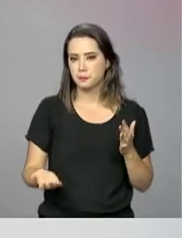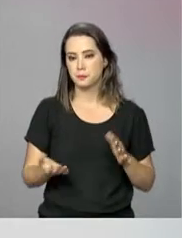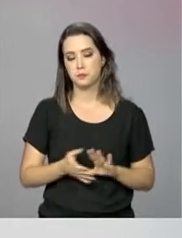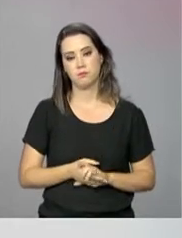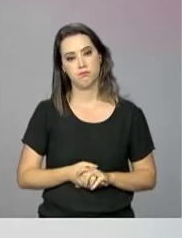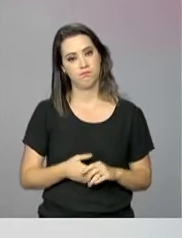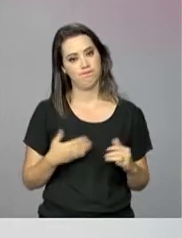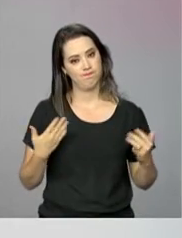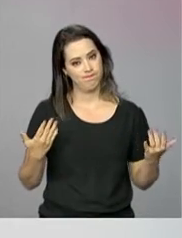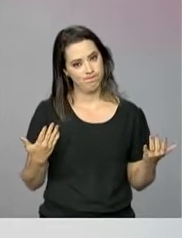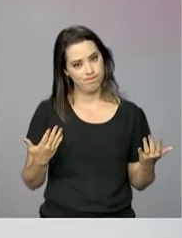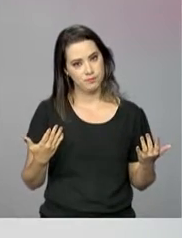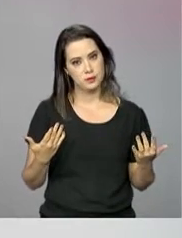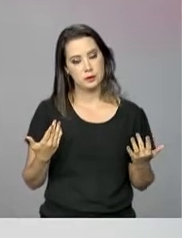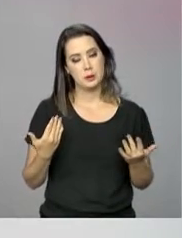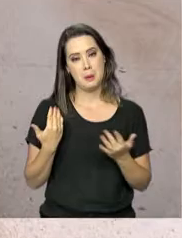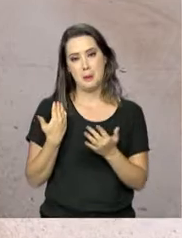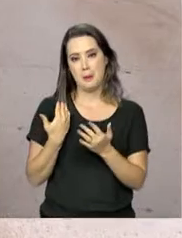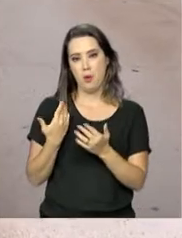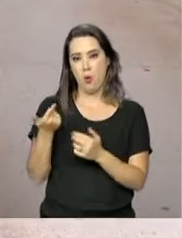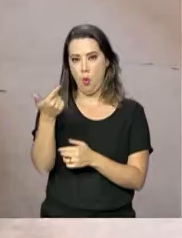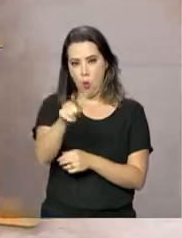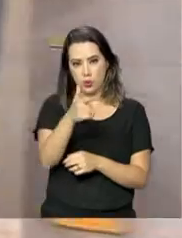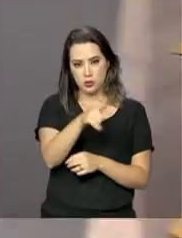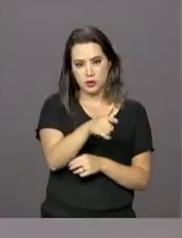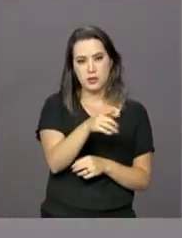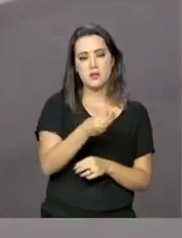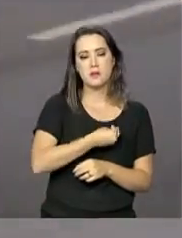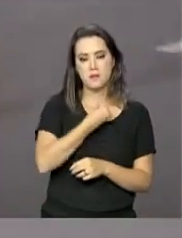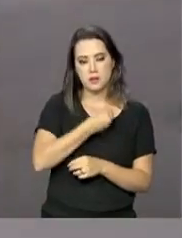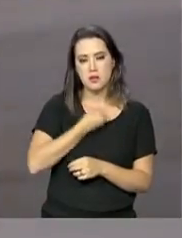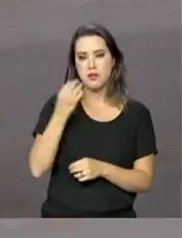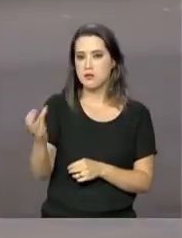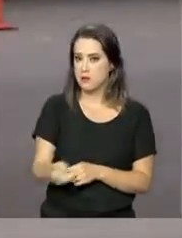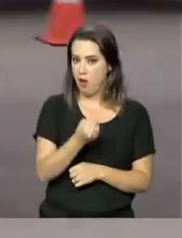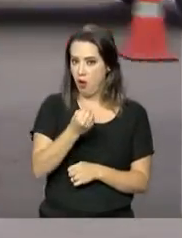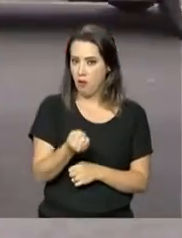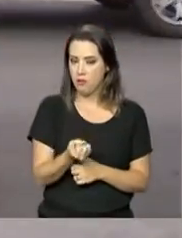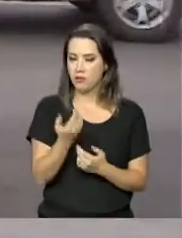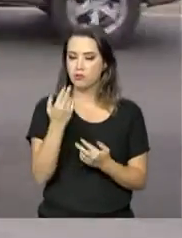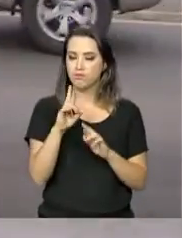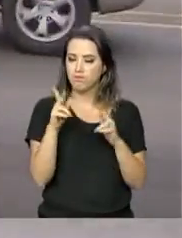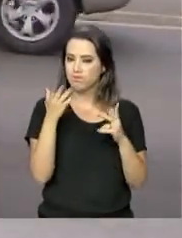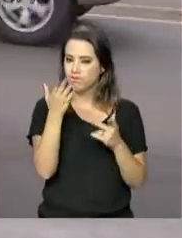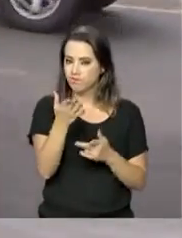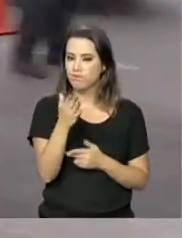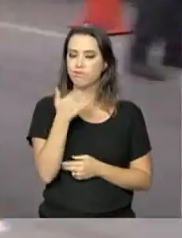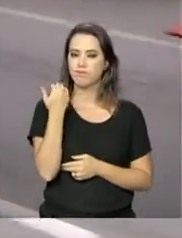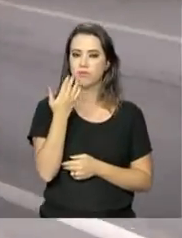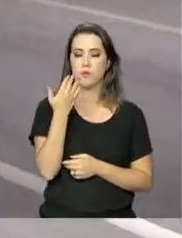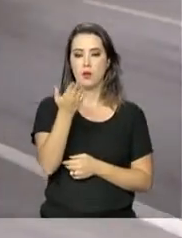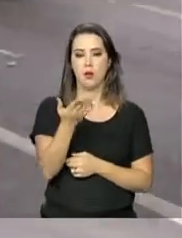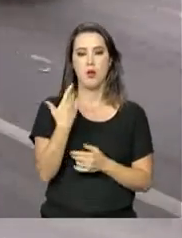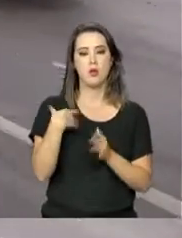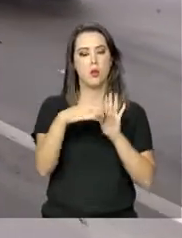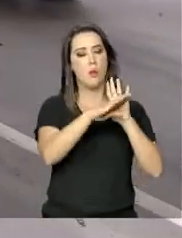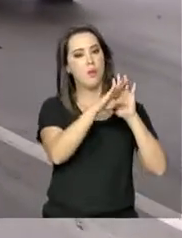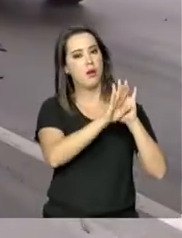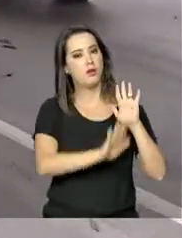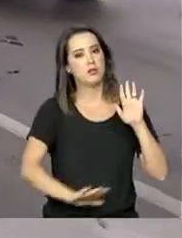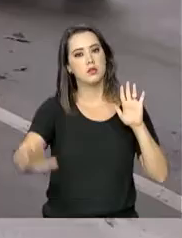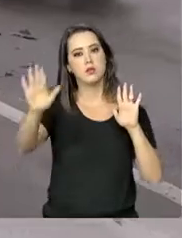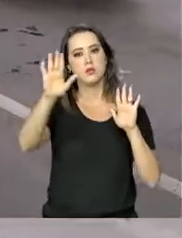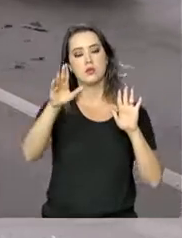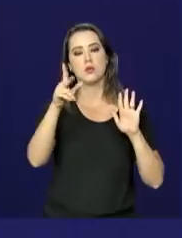que não sejam perdidas vidas como a de Raul, o governo federal publicou o Plano Nacional de Redução de Mortes e Lesões no Trânsito,